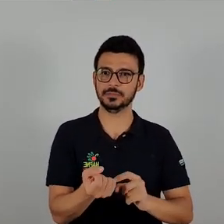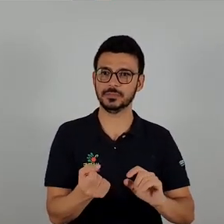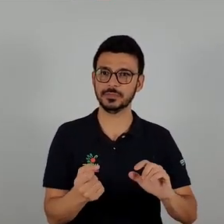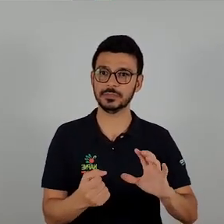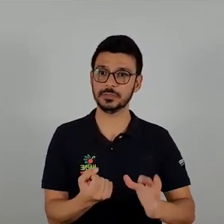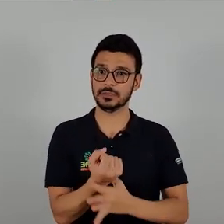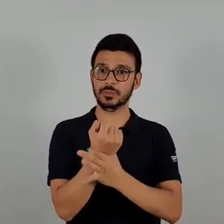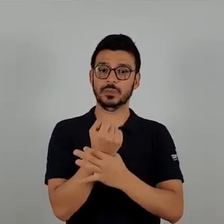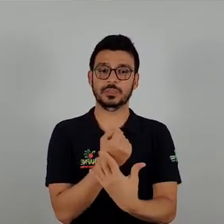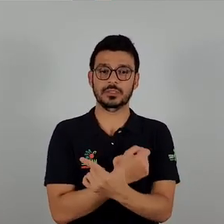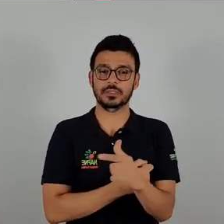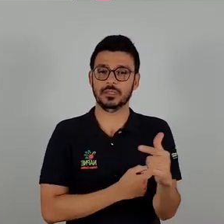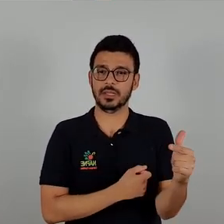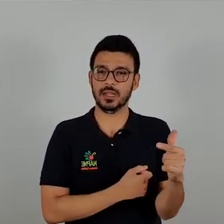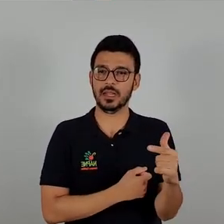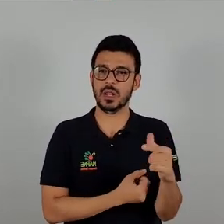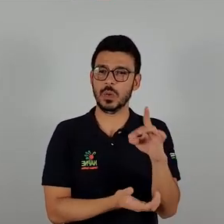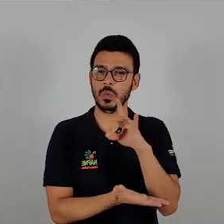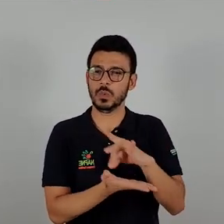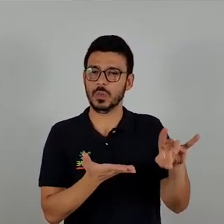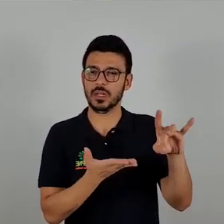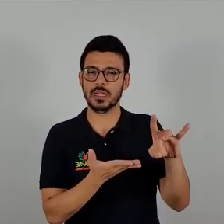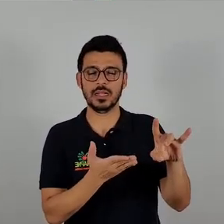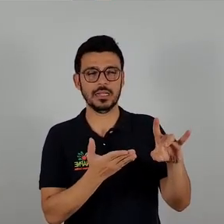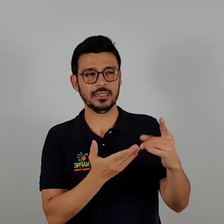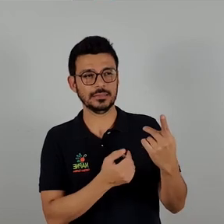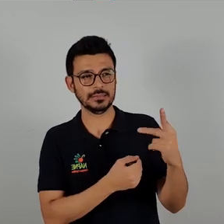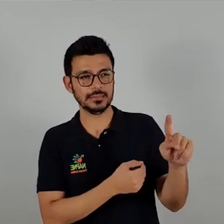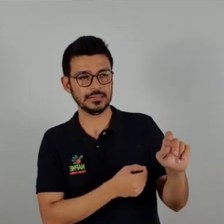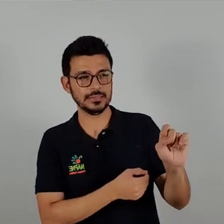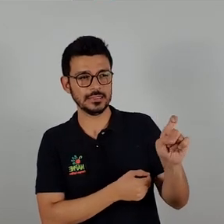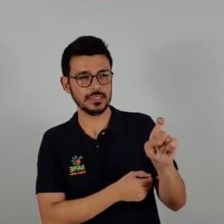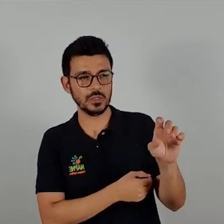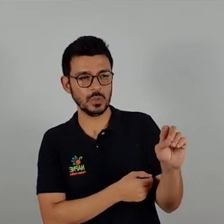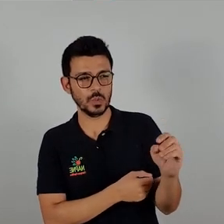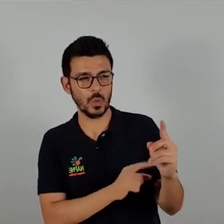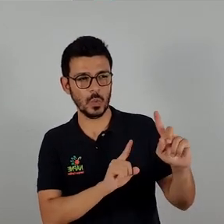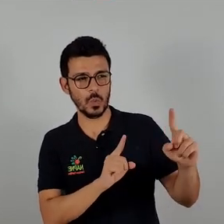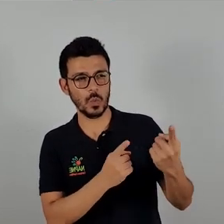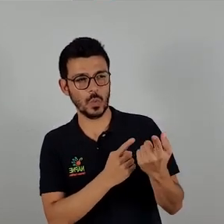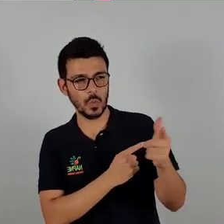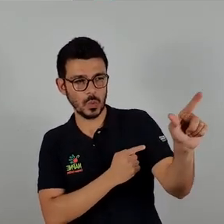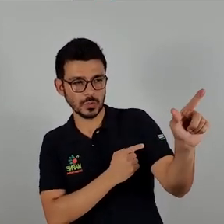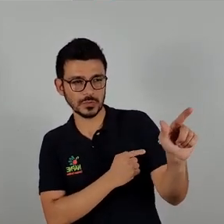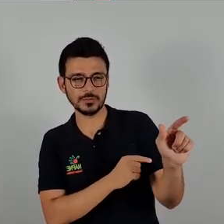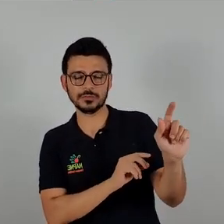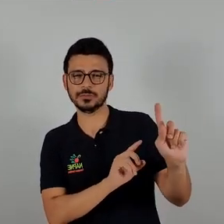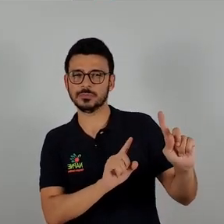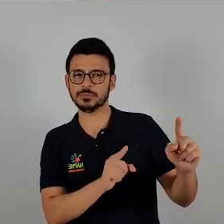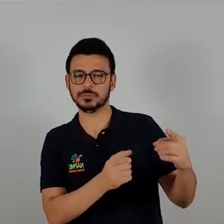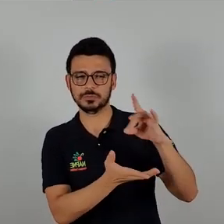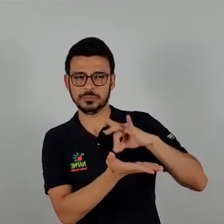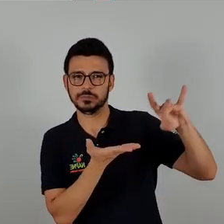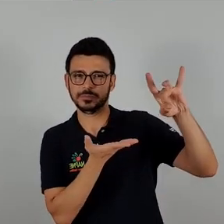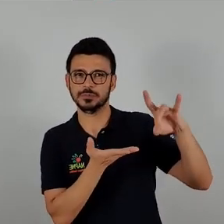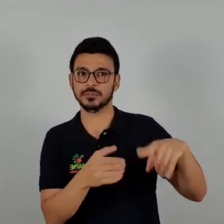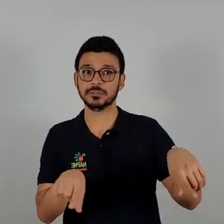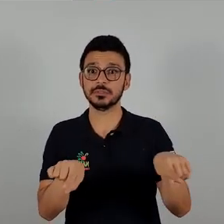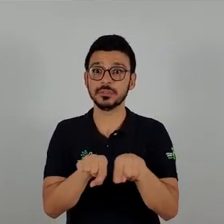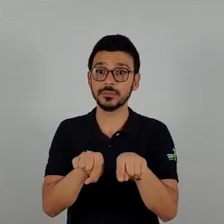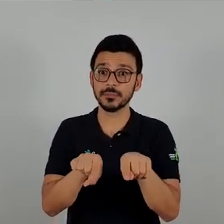durante a noite, pele seca, palpitação, tontura, sede, constipação e desgaste mental.